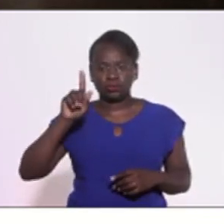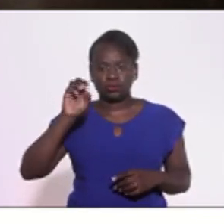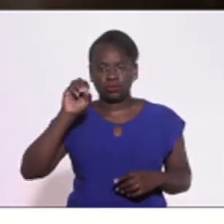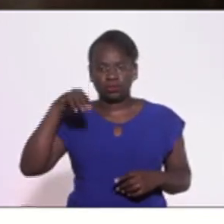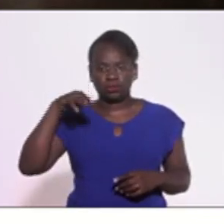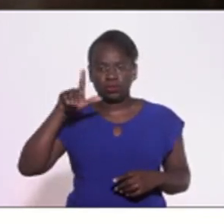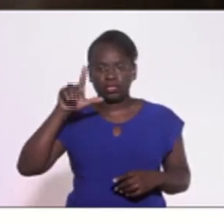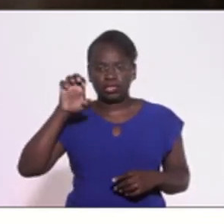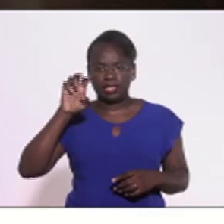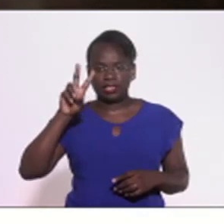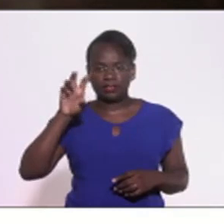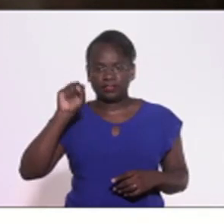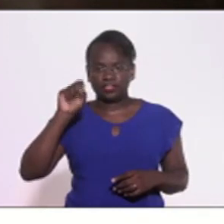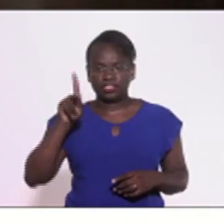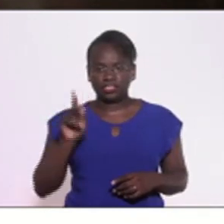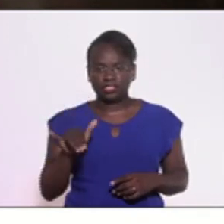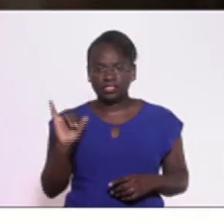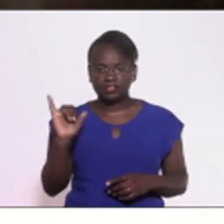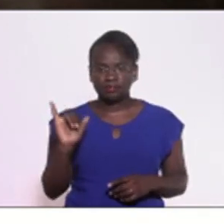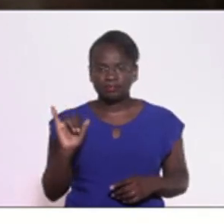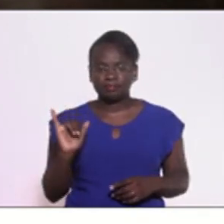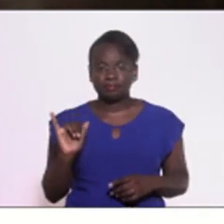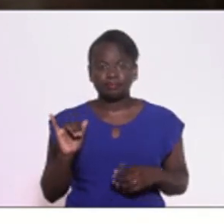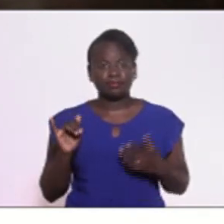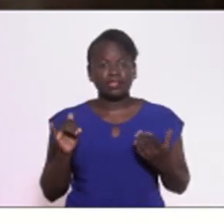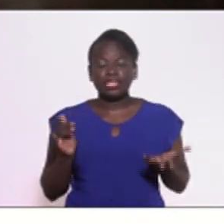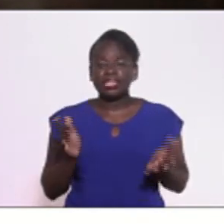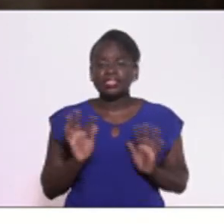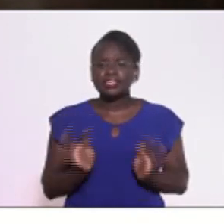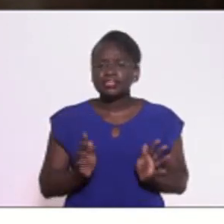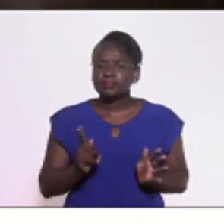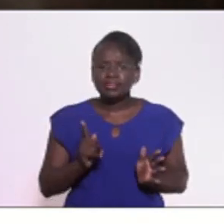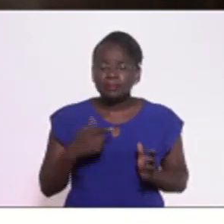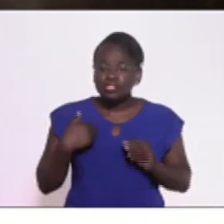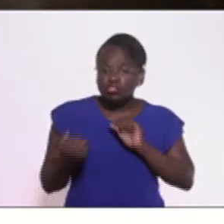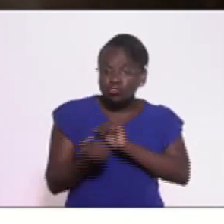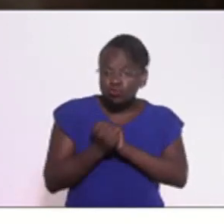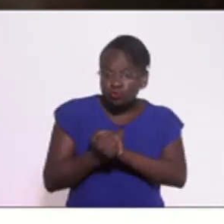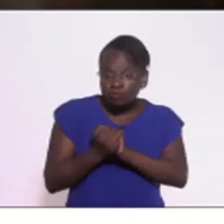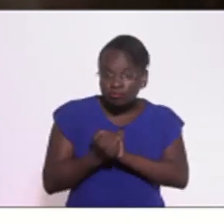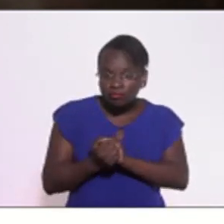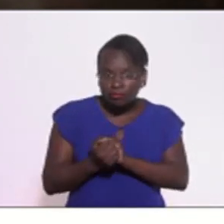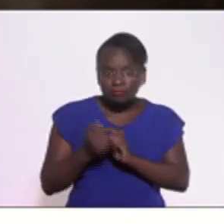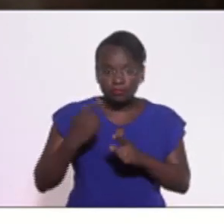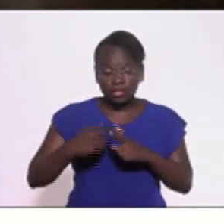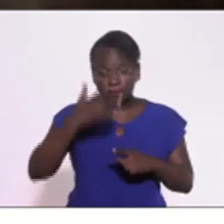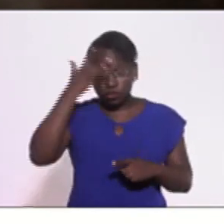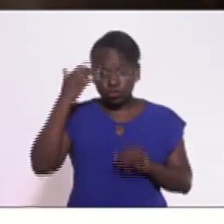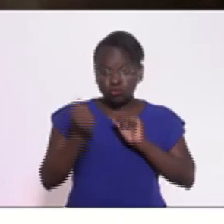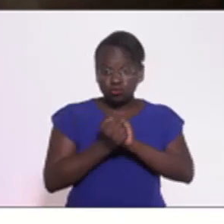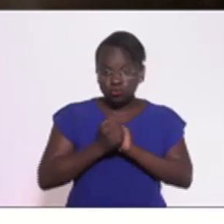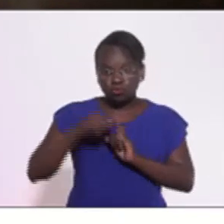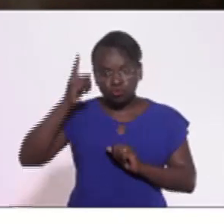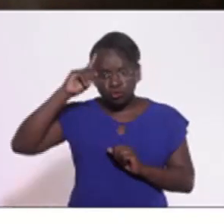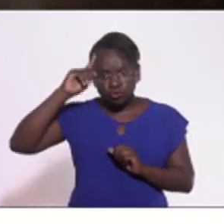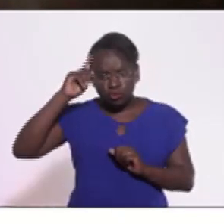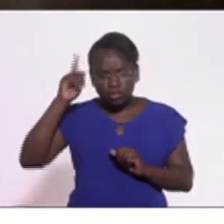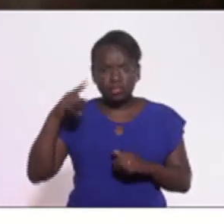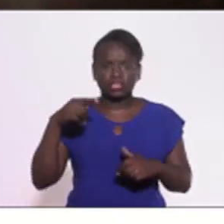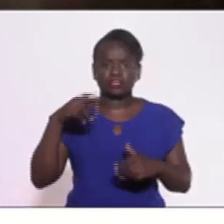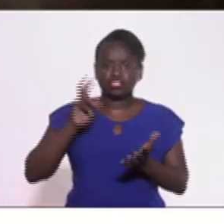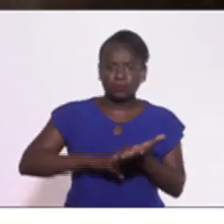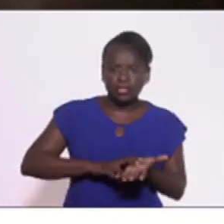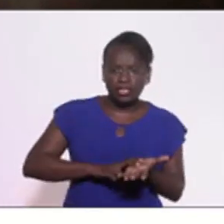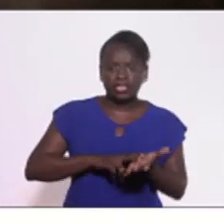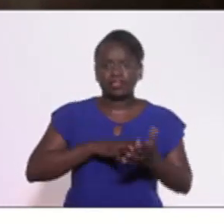Não de coisa pequena, mas de estar com ele. Porque quando a gente está com a pessoa no cotidiano, e a gente saía de